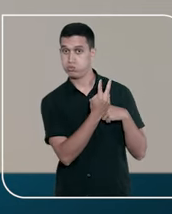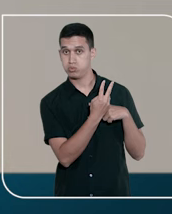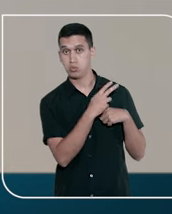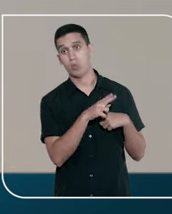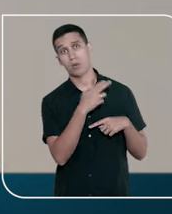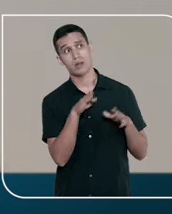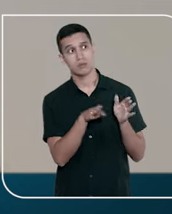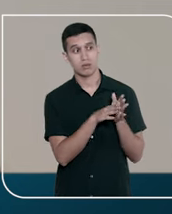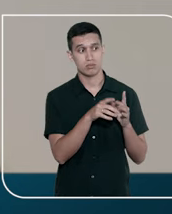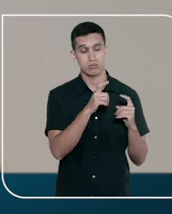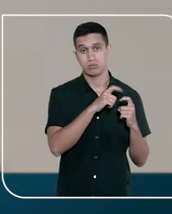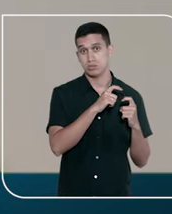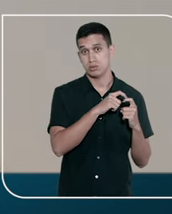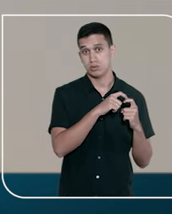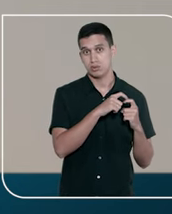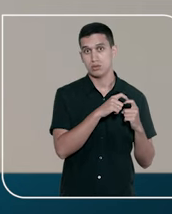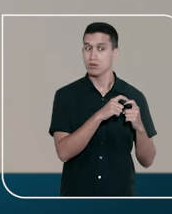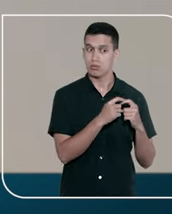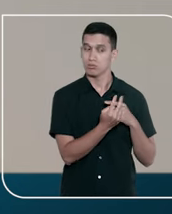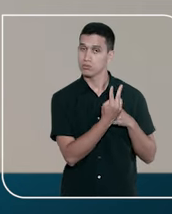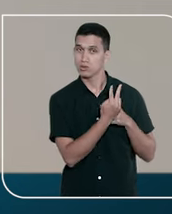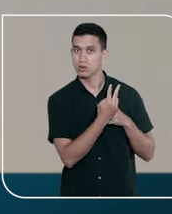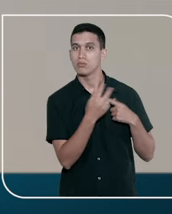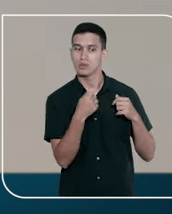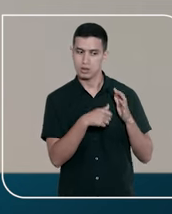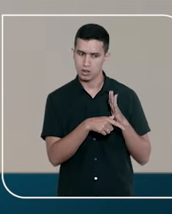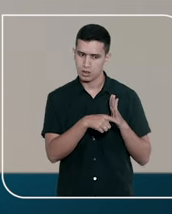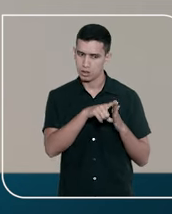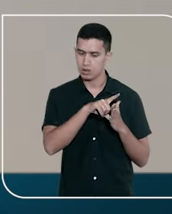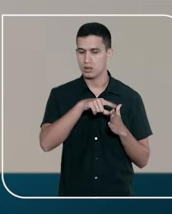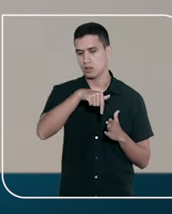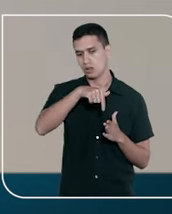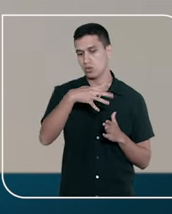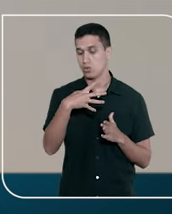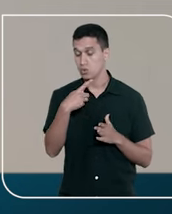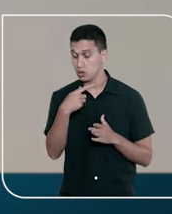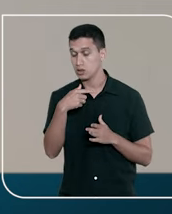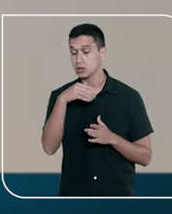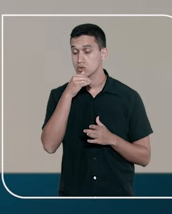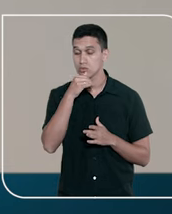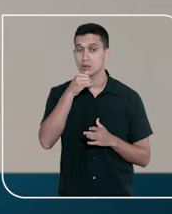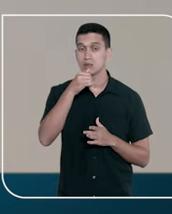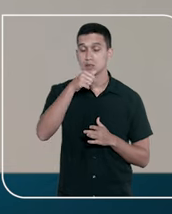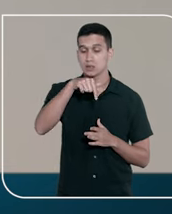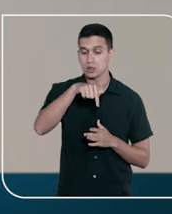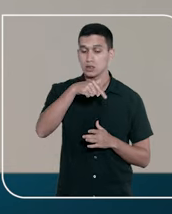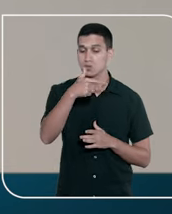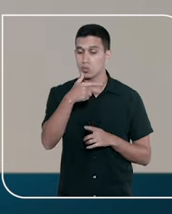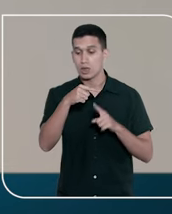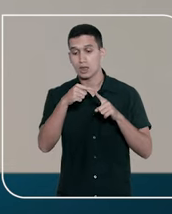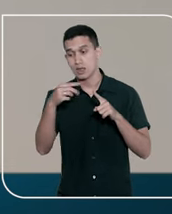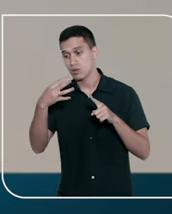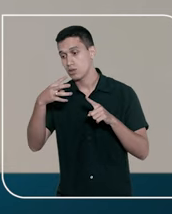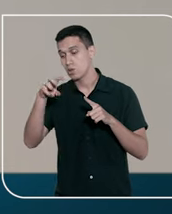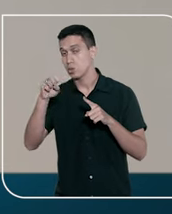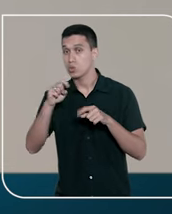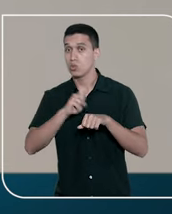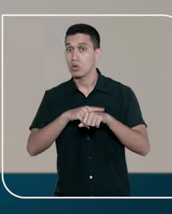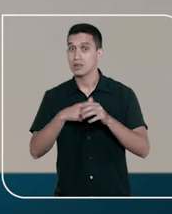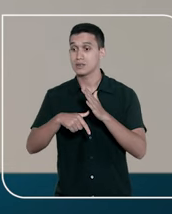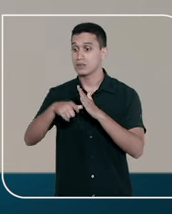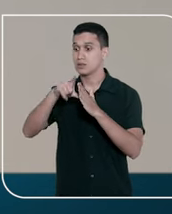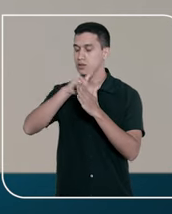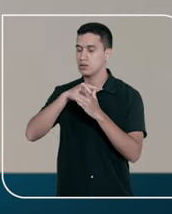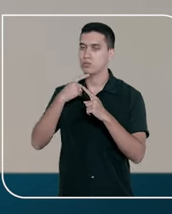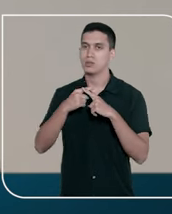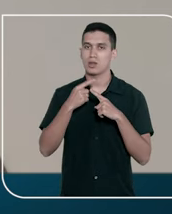necessário, até com 72 ou 48 horas de antecedência, a depender das circunstâncias, para que a companhia aérea possa avaliar como transportá-lo